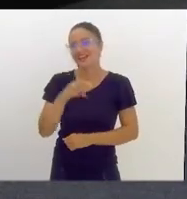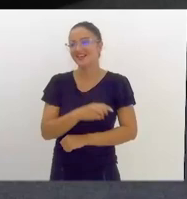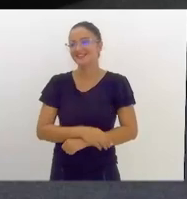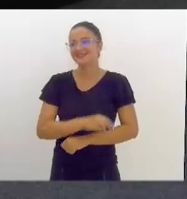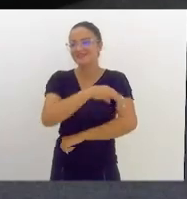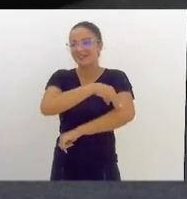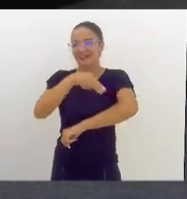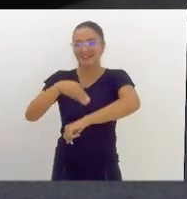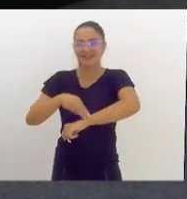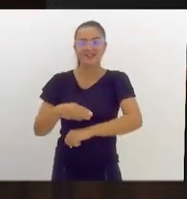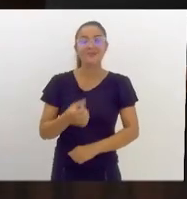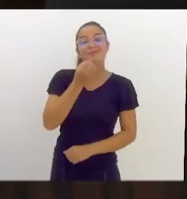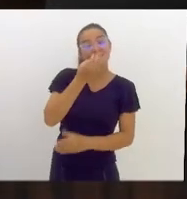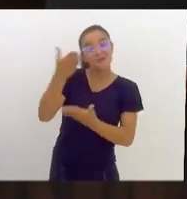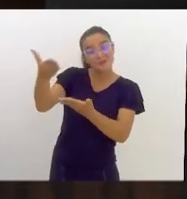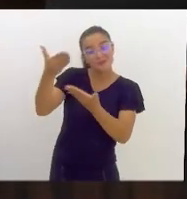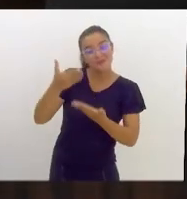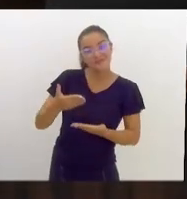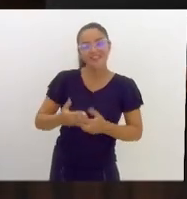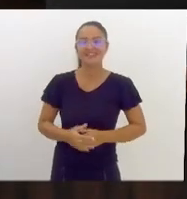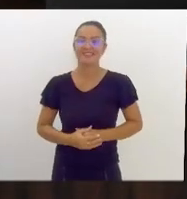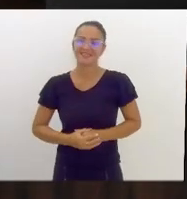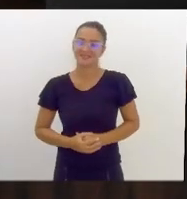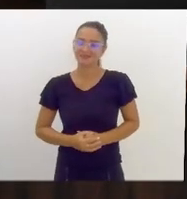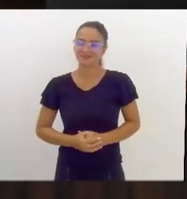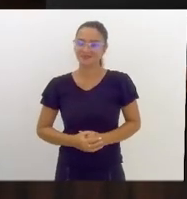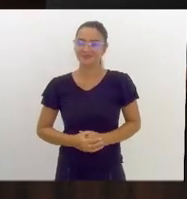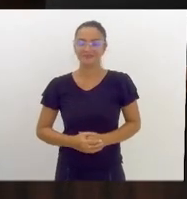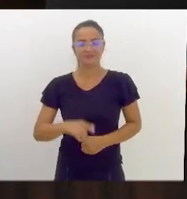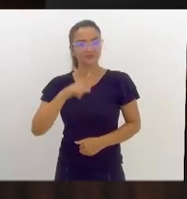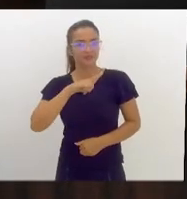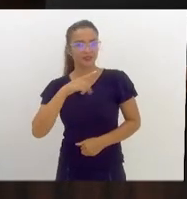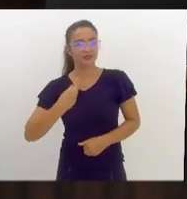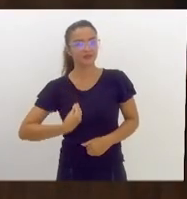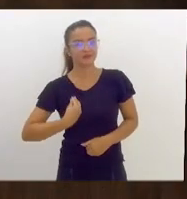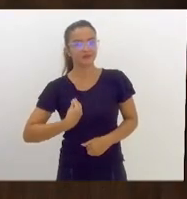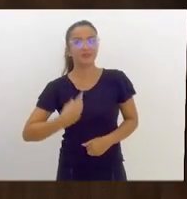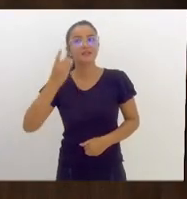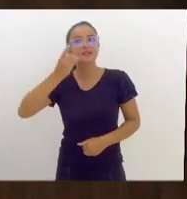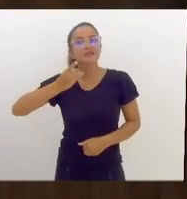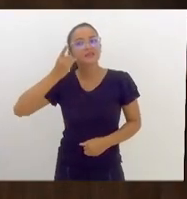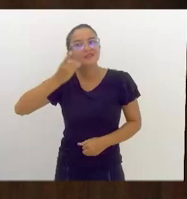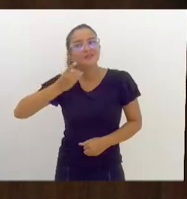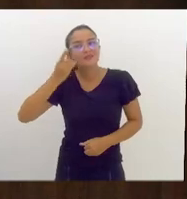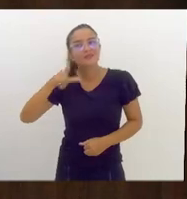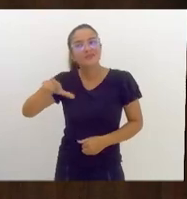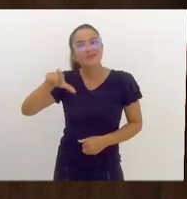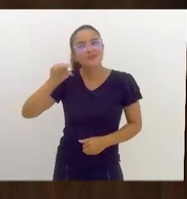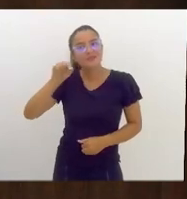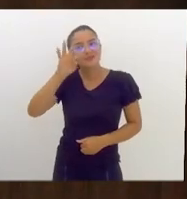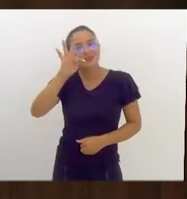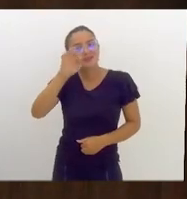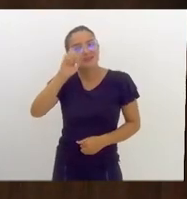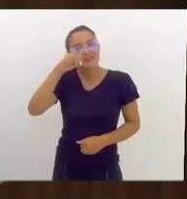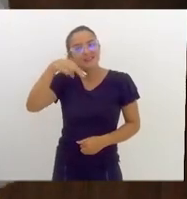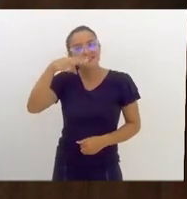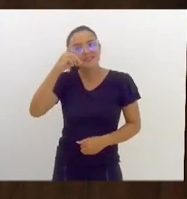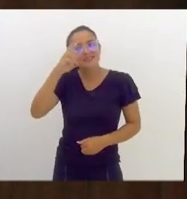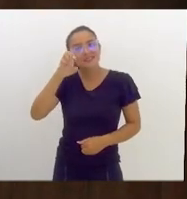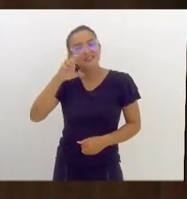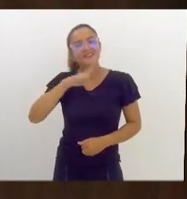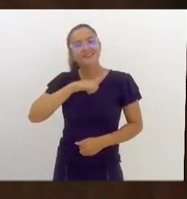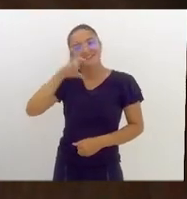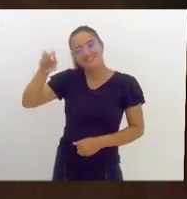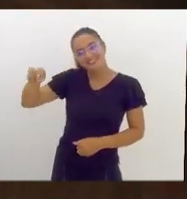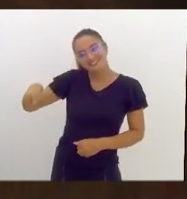bem-vindo. Presidente, está aqui a presença do deputado eleito, Tandi, está ali sentado. A